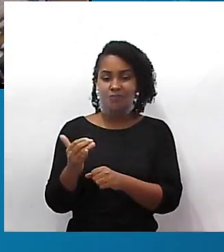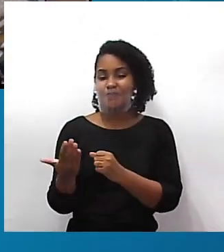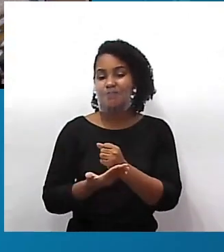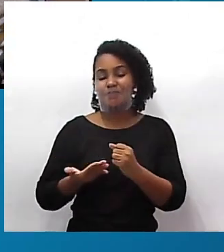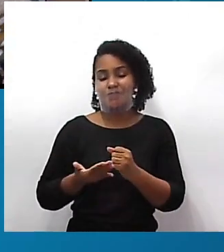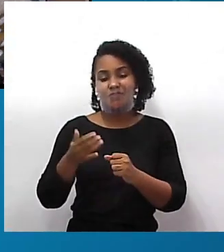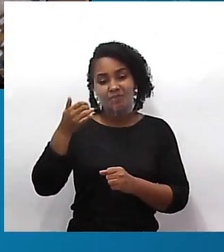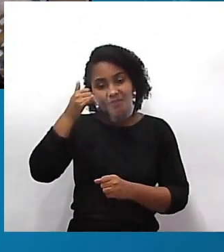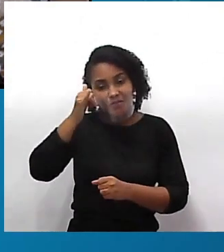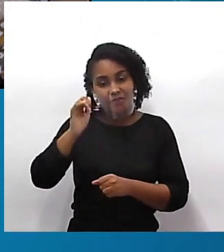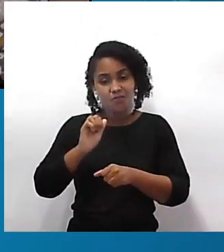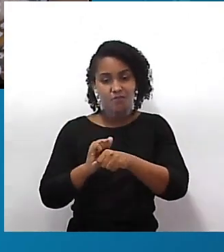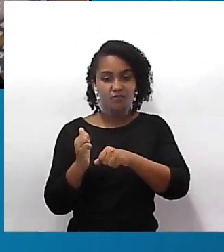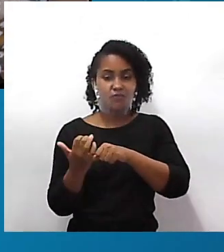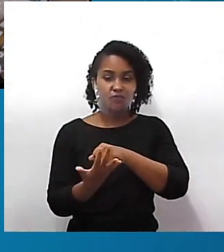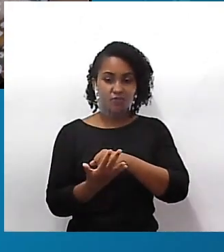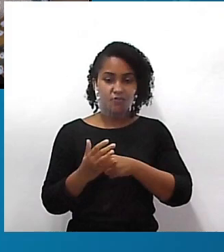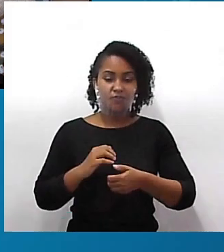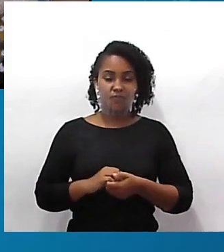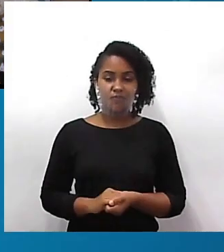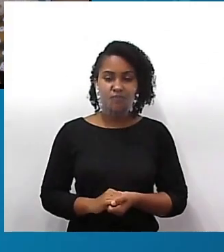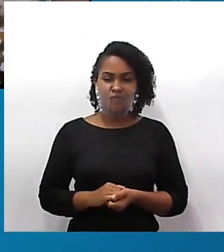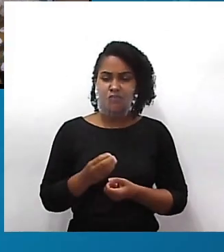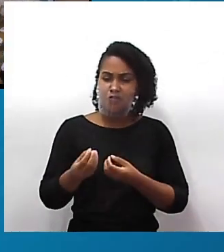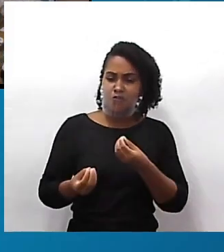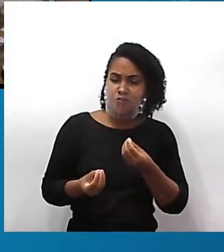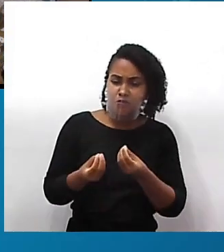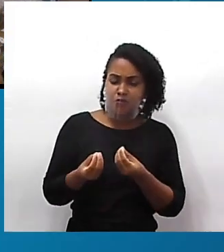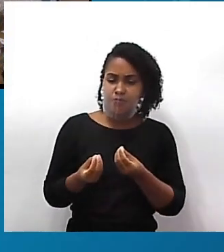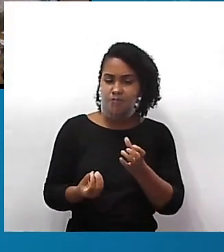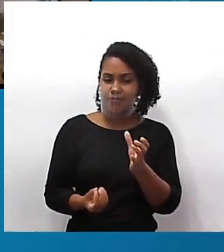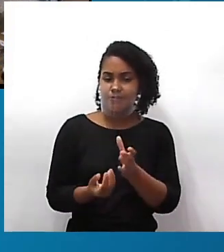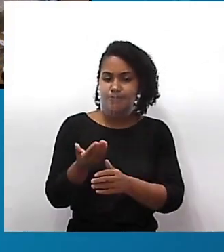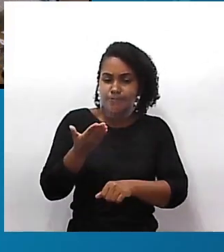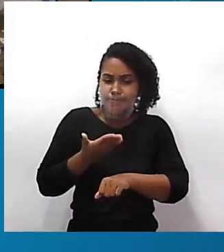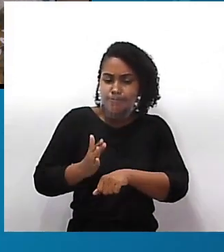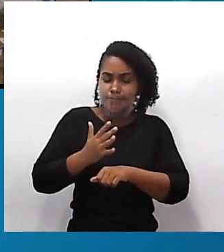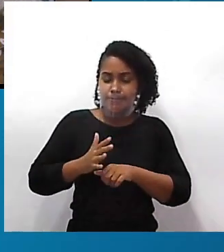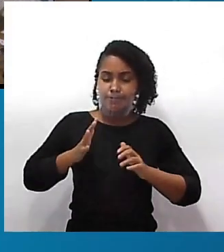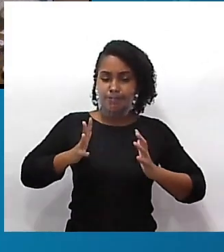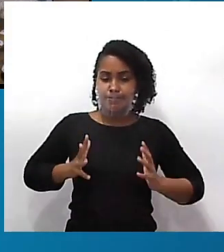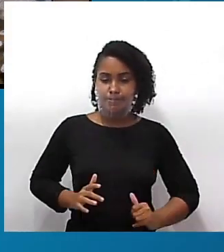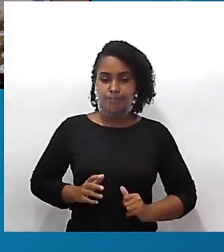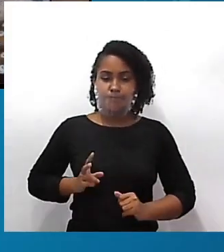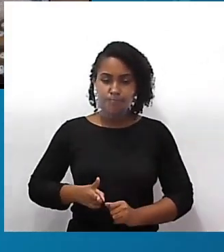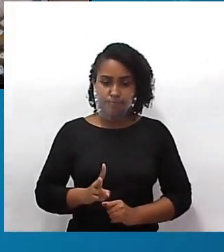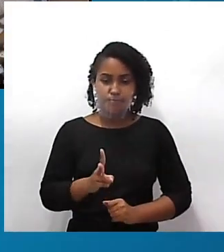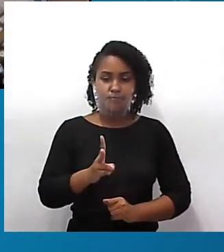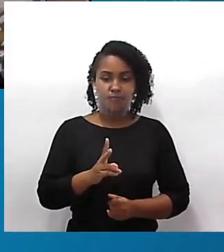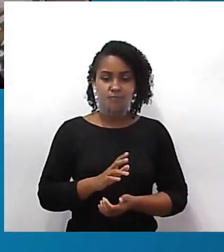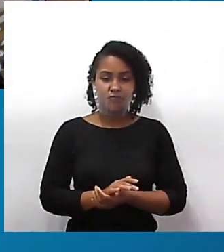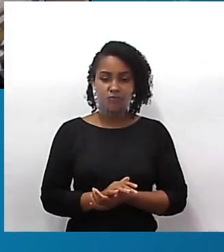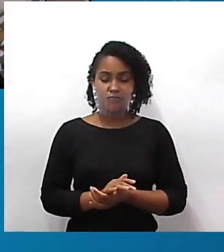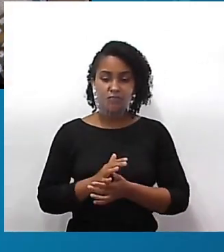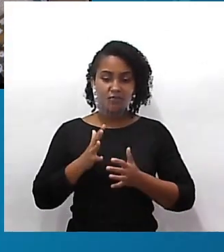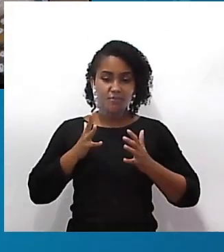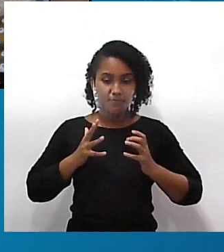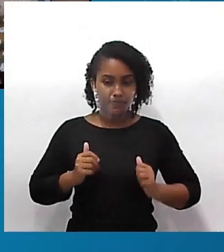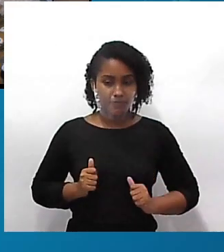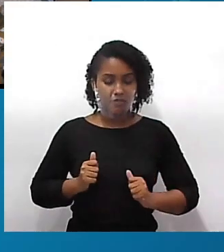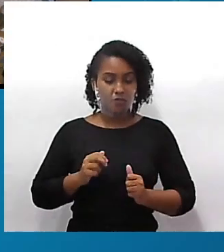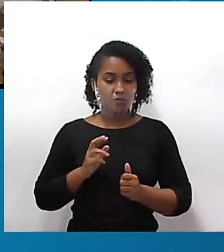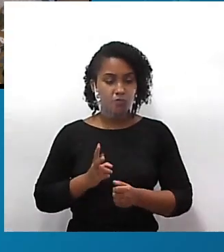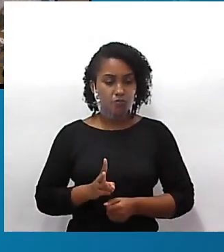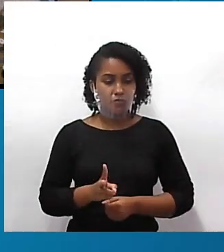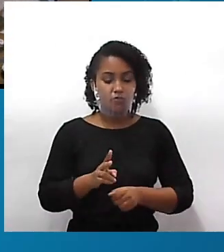básicas de prevenção do Covid-19, como manter as práticas regulares de limpeza e desinfecção de